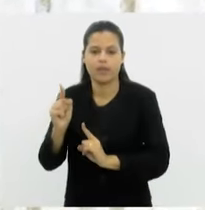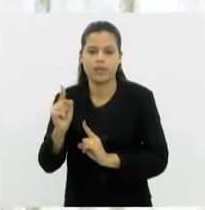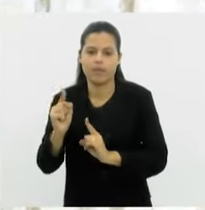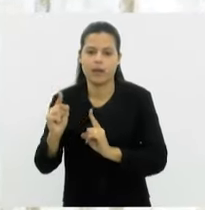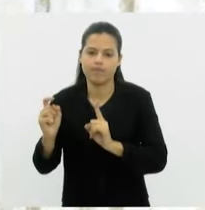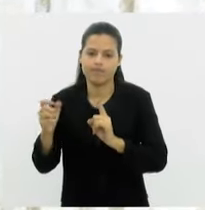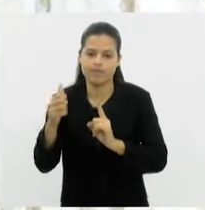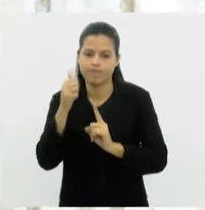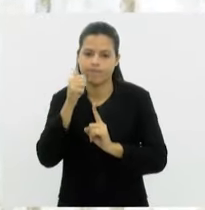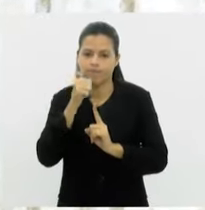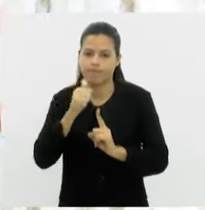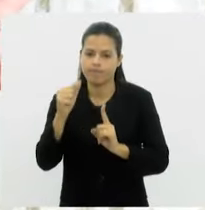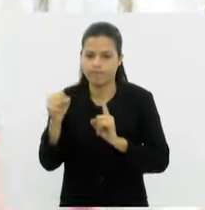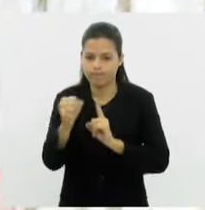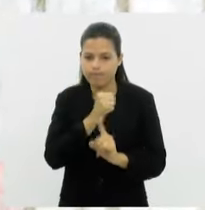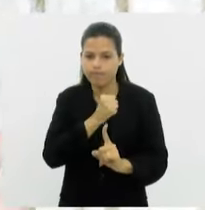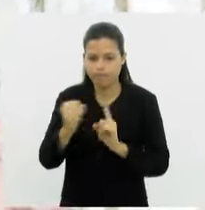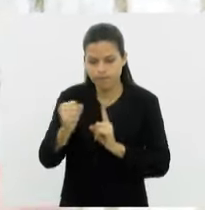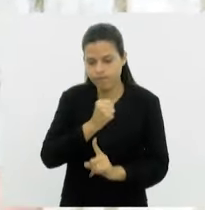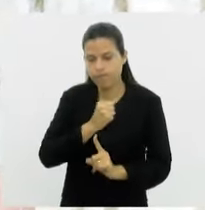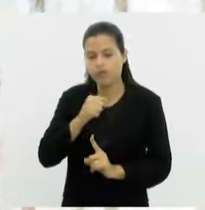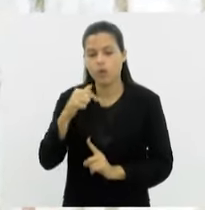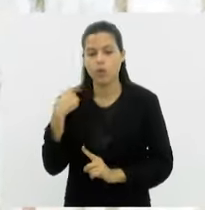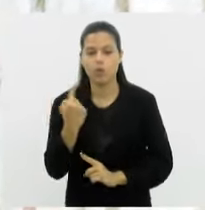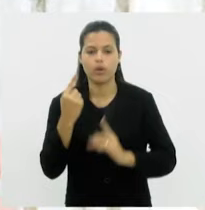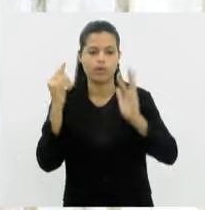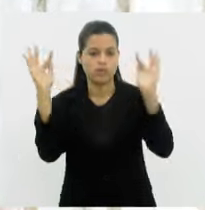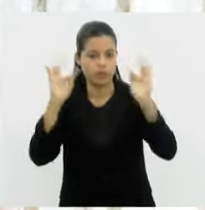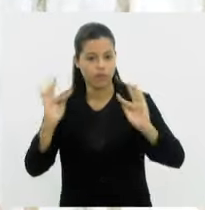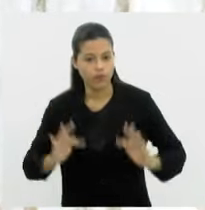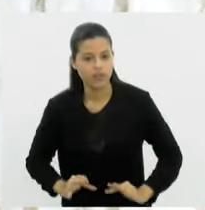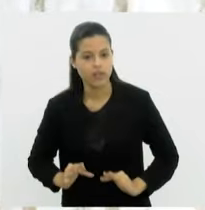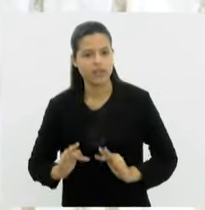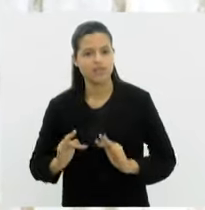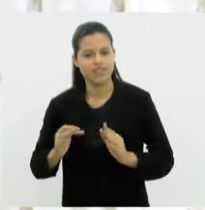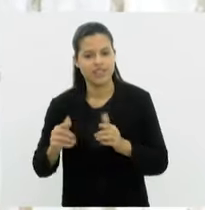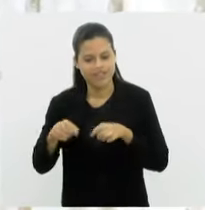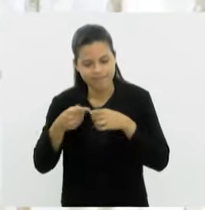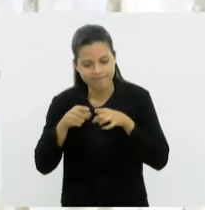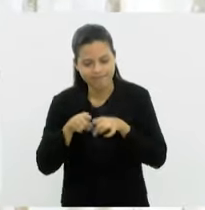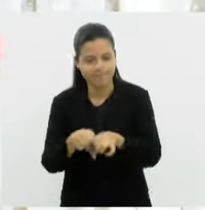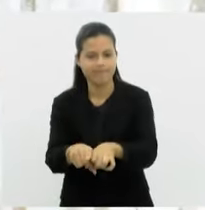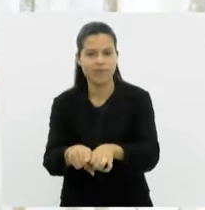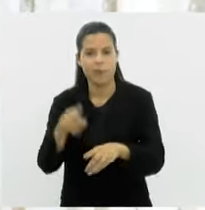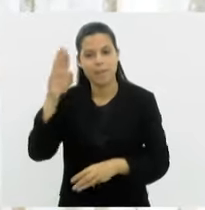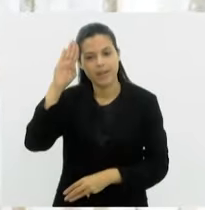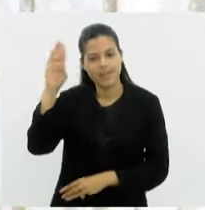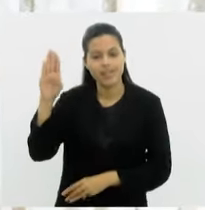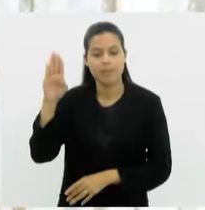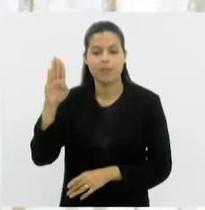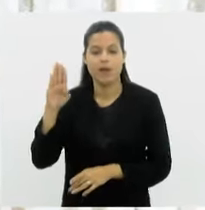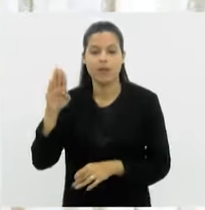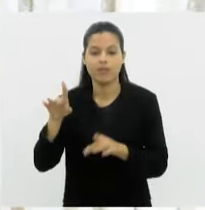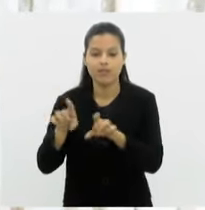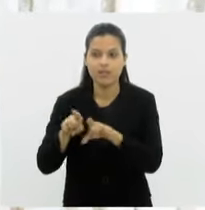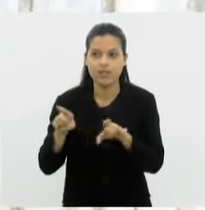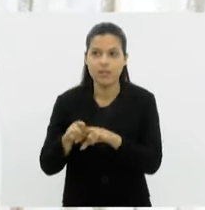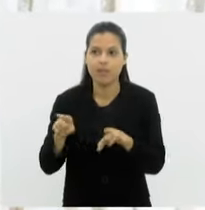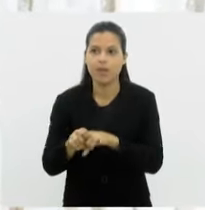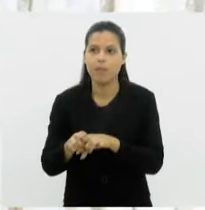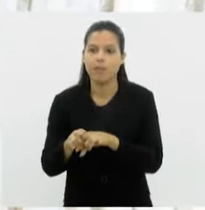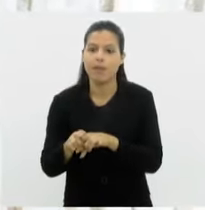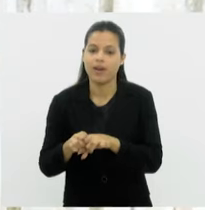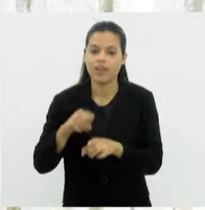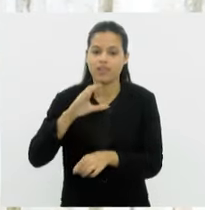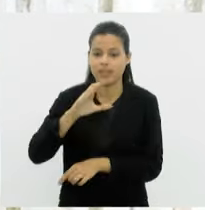no nosso estado. Nós estamos muito felizes de fazer parte dessa parceria, principalmente por ser através dos nossos CEANs,